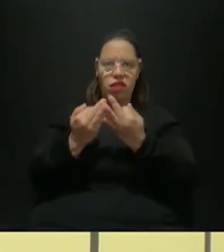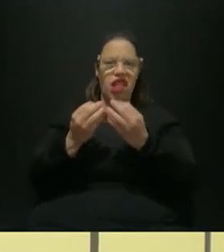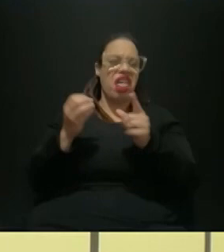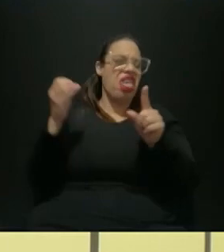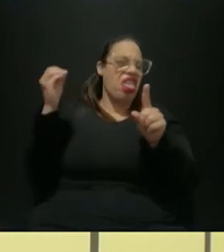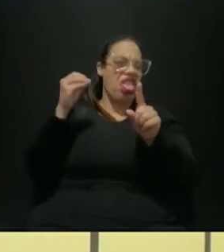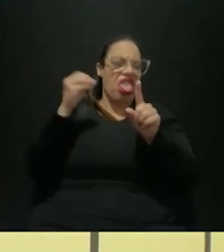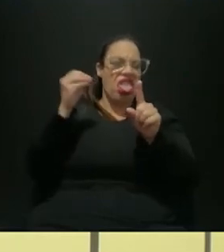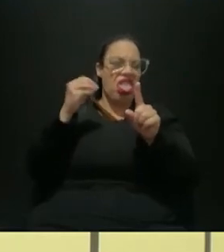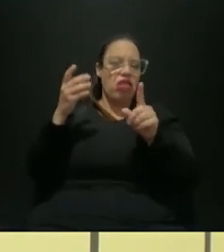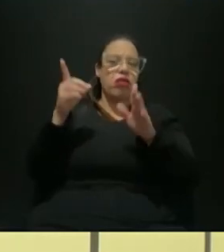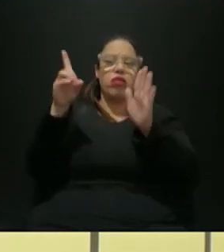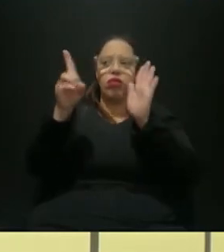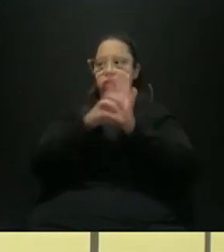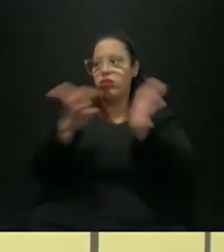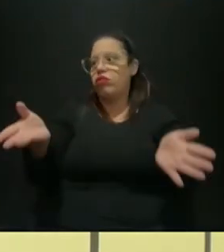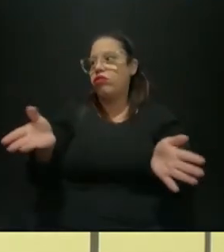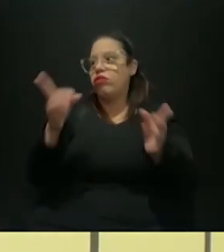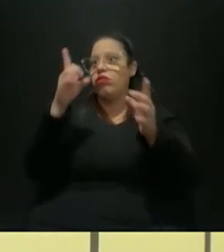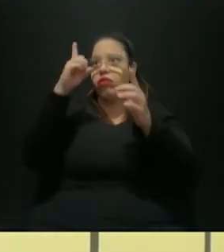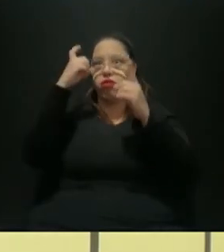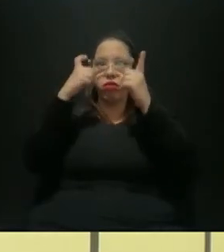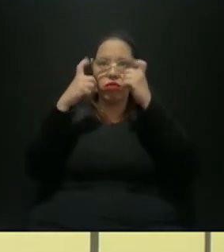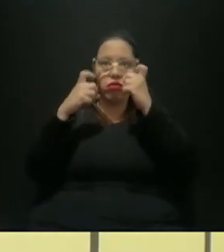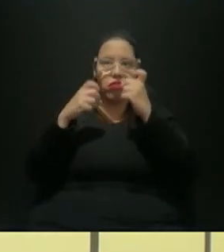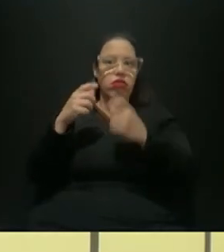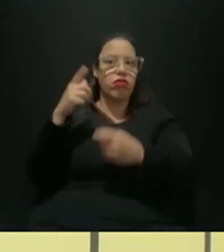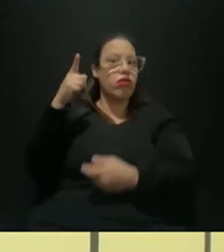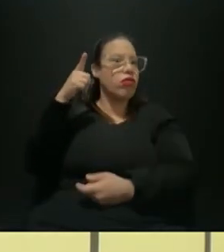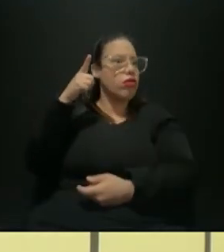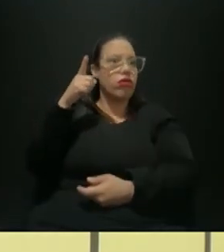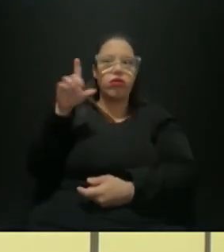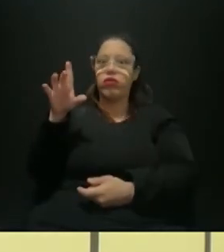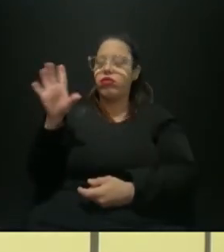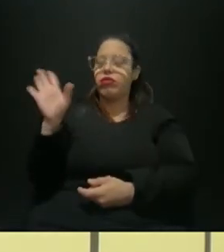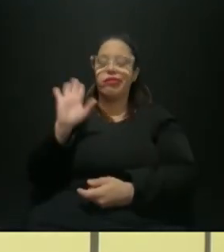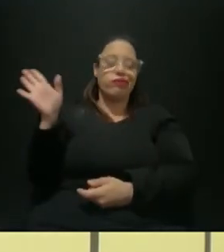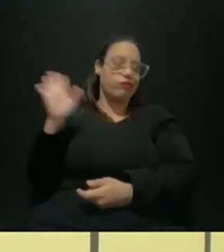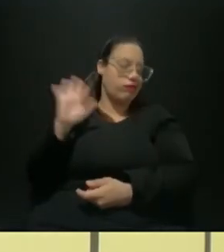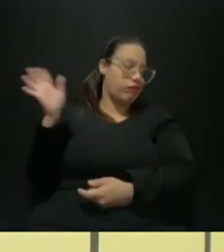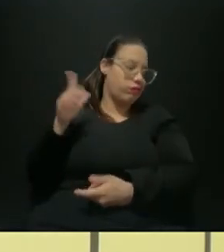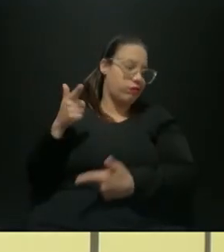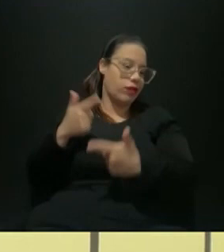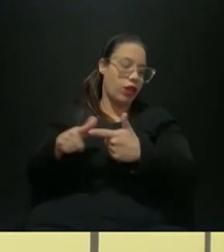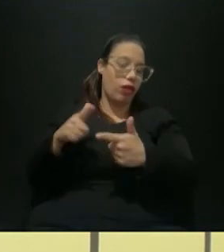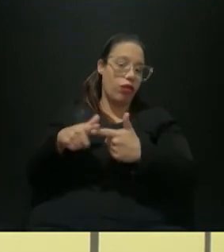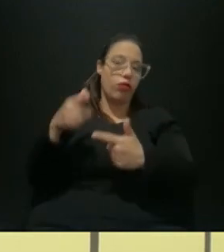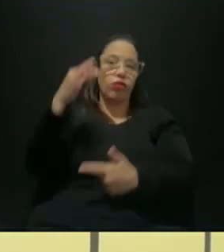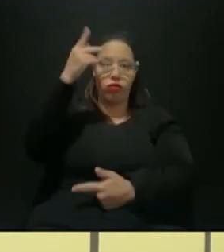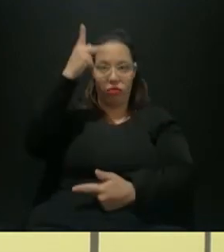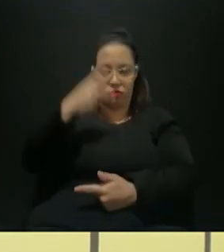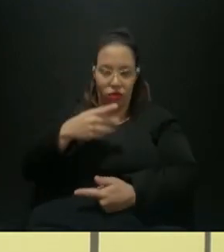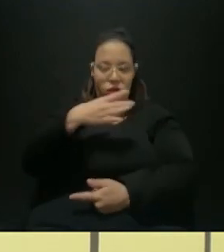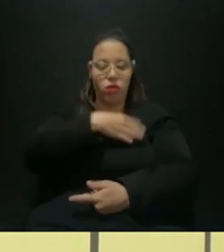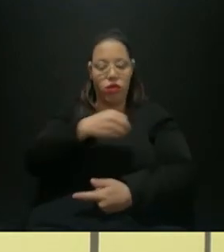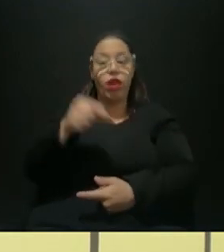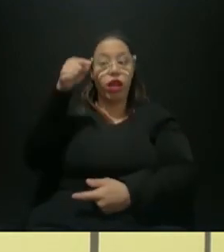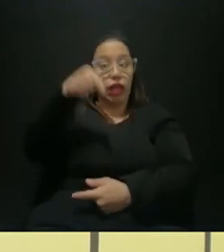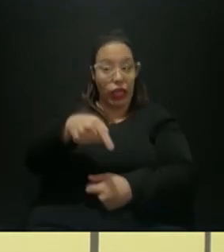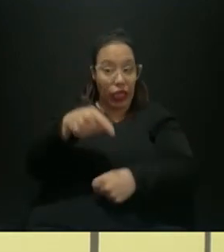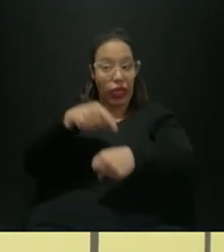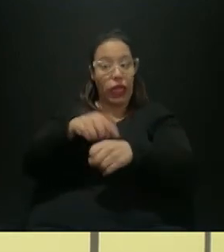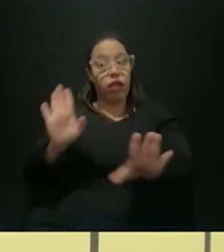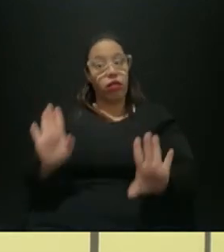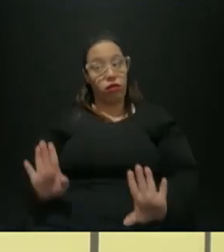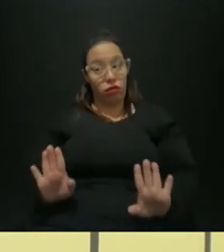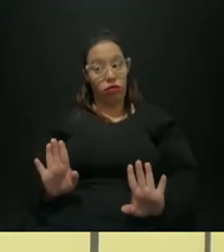direitos. Sim. Então, eles nem conseguem entender e lidar com os próprios filhos naquele momento, né?